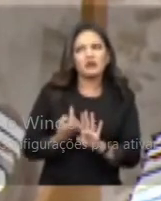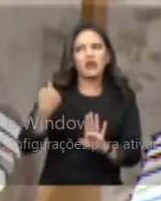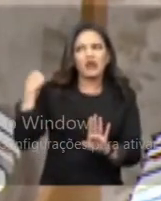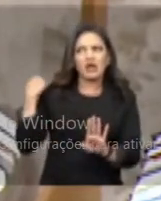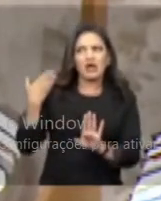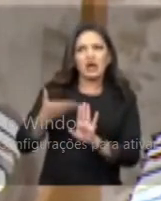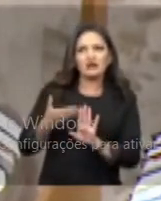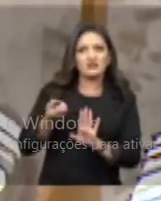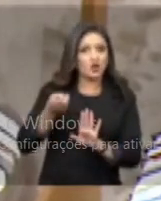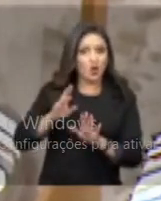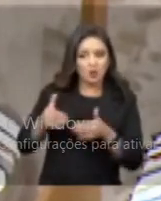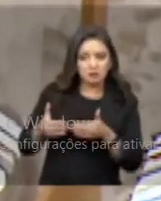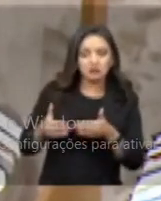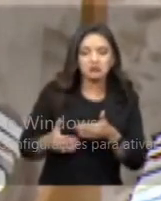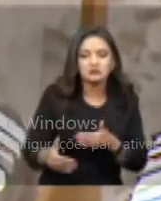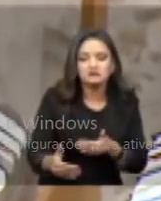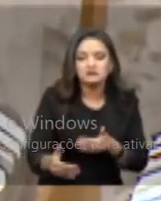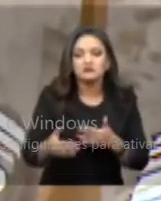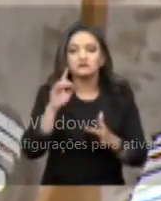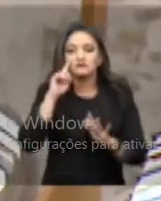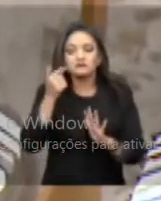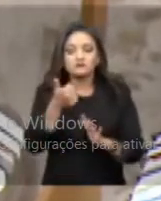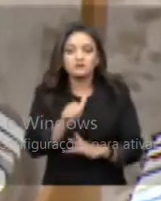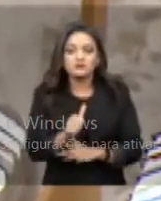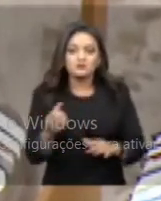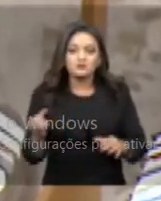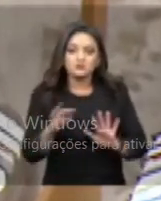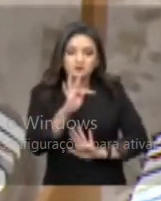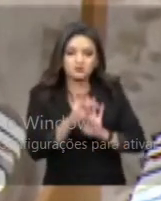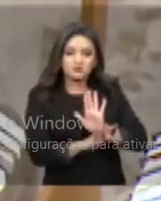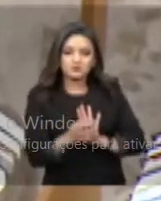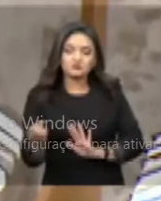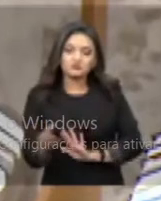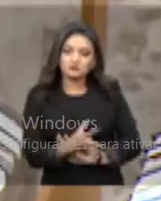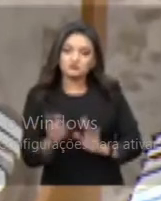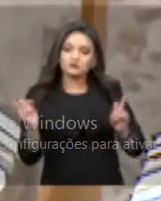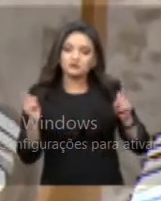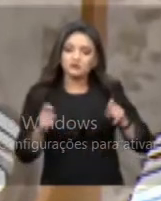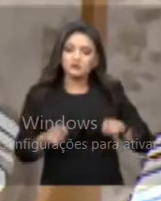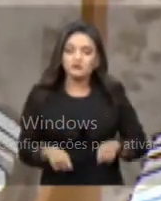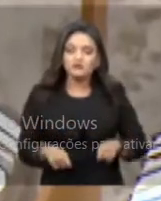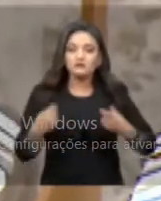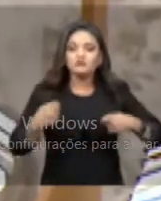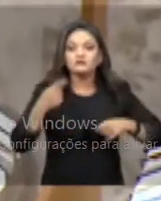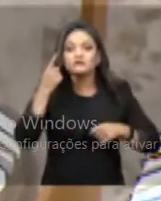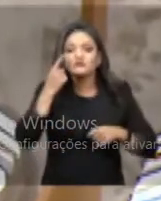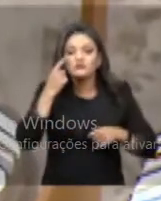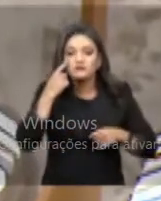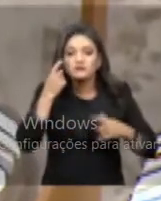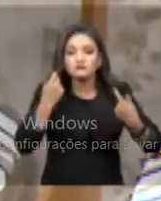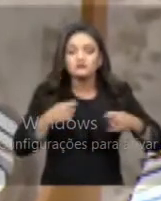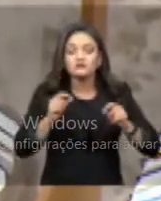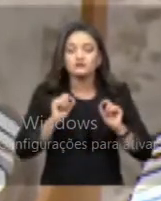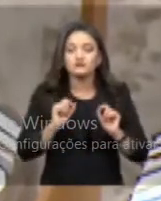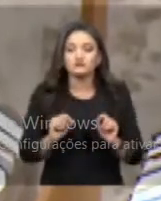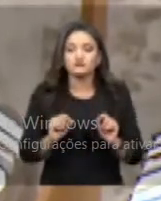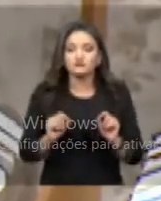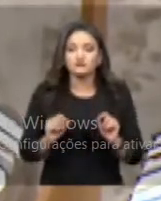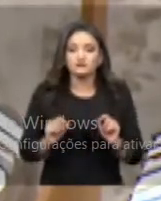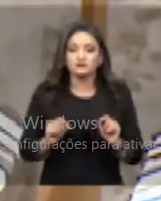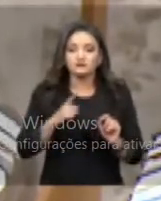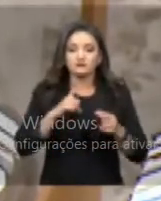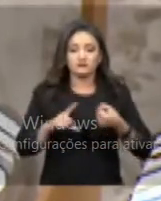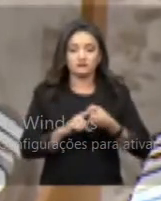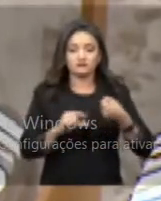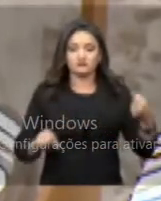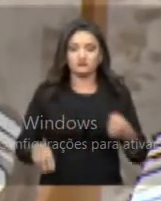da eventual retroatividade na nova redação há de considerar a necessidade de compatibilizar a aplicação do